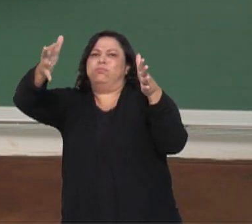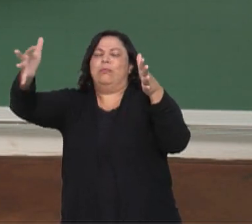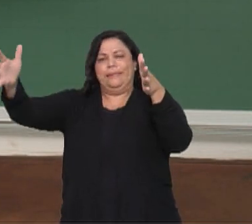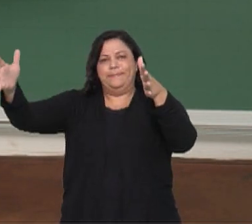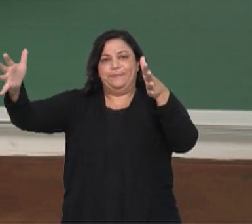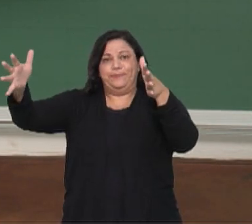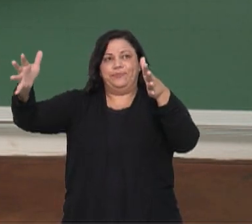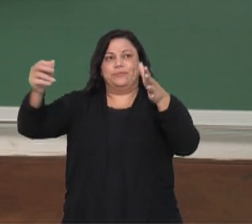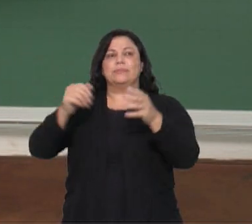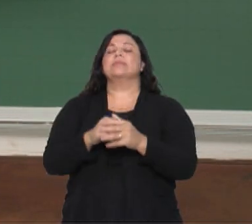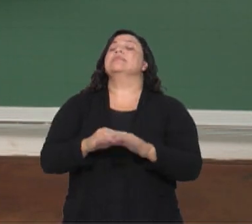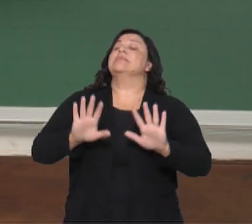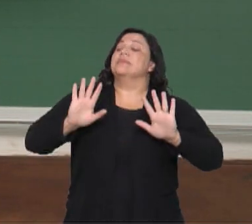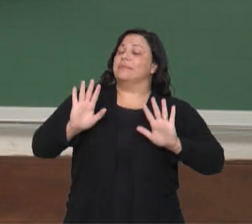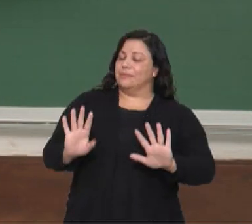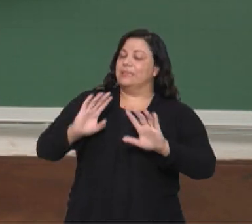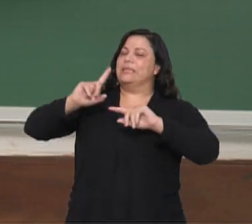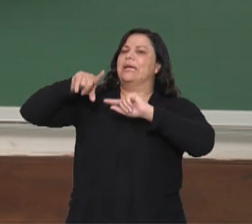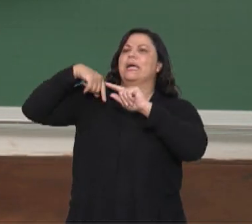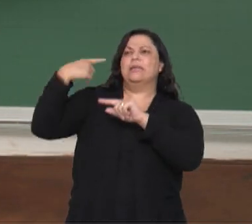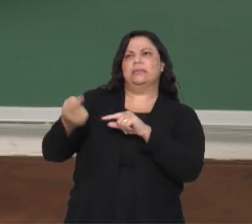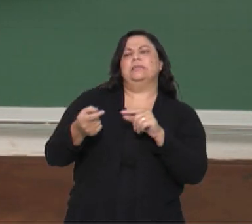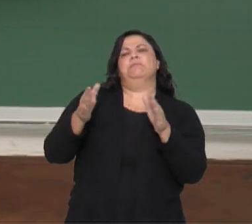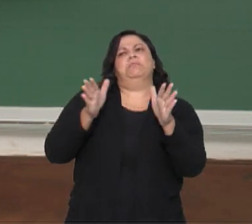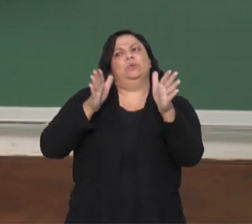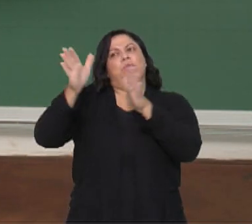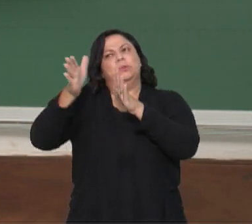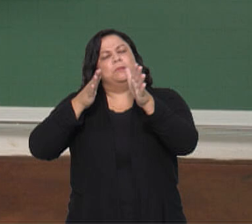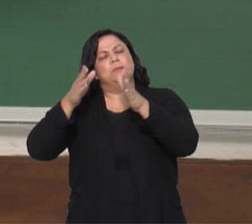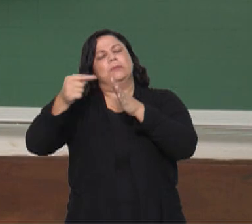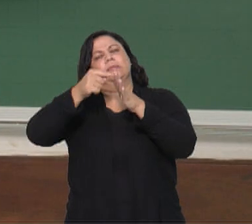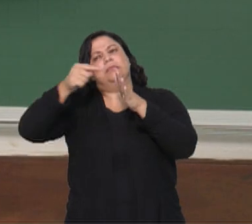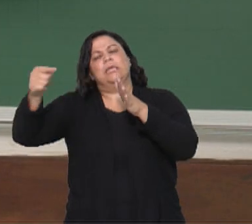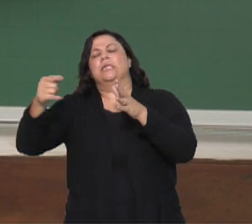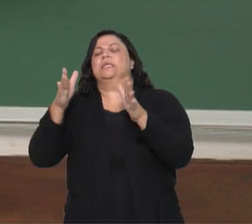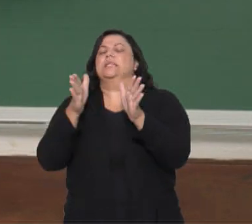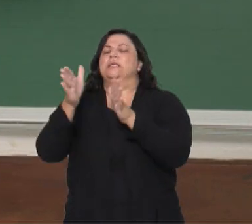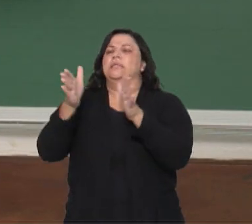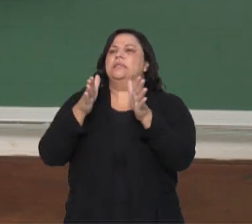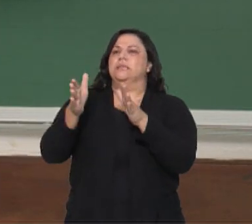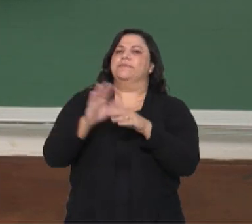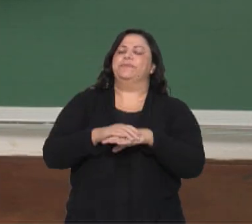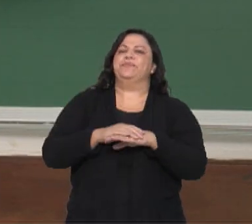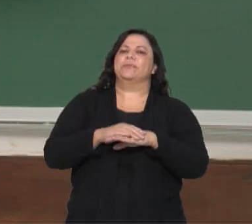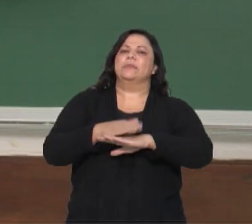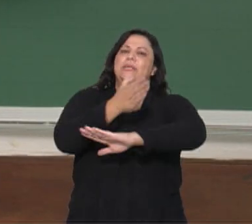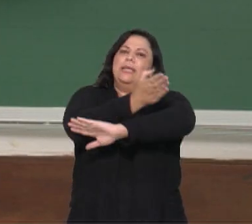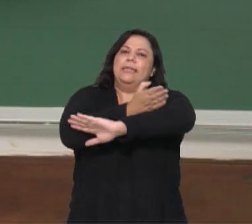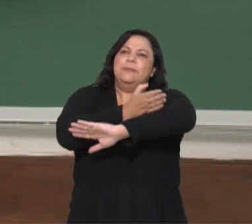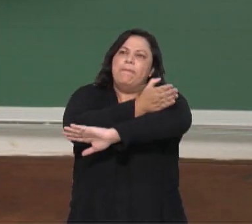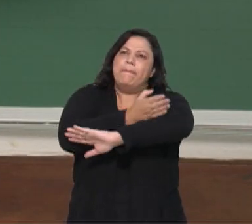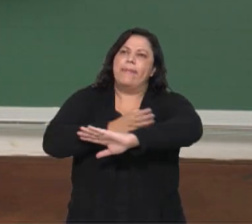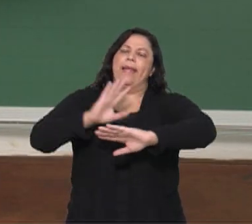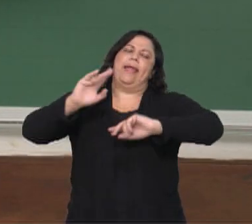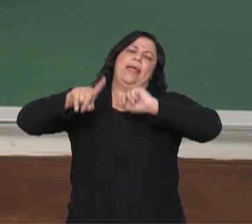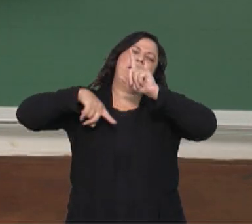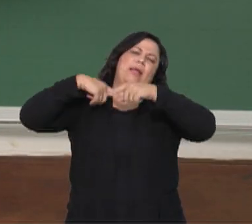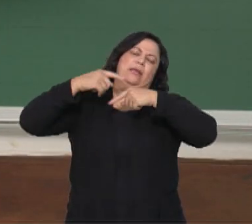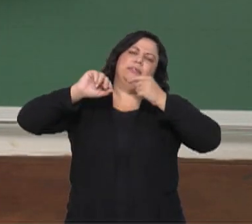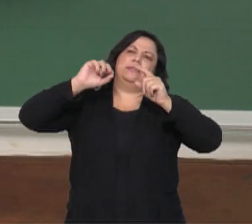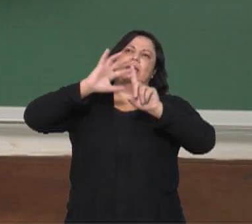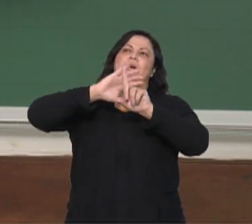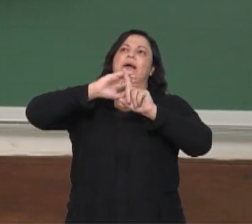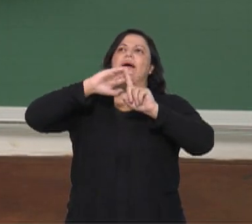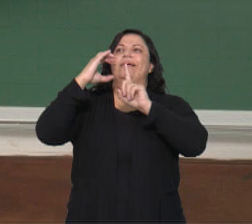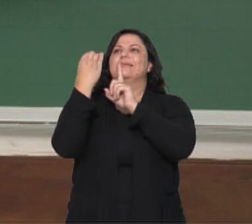período da Idade Média, vai ter várias questões envolvendo a sociedade, o período feudal, que o professor não vai nem comentar aqui ainda,